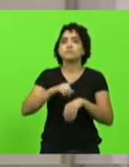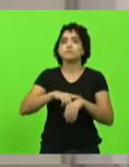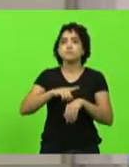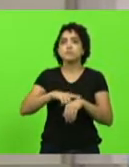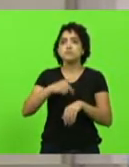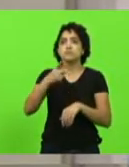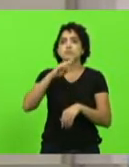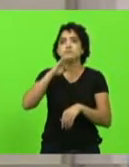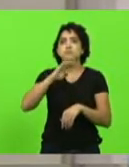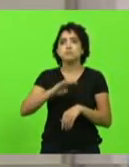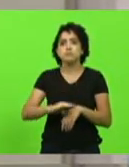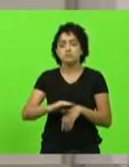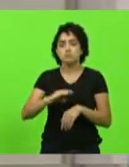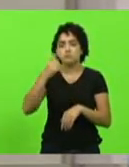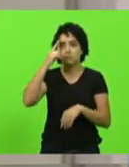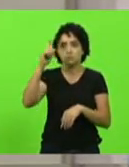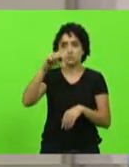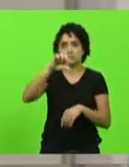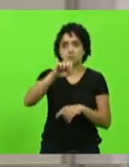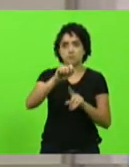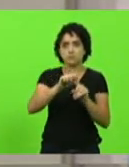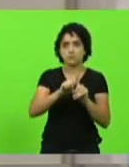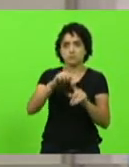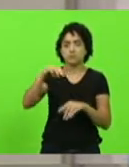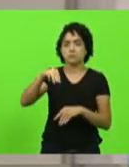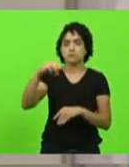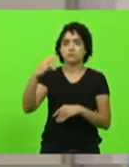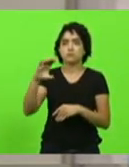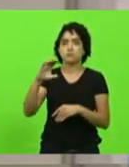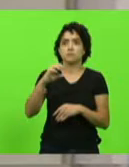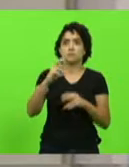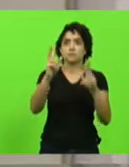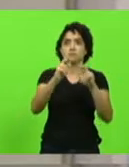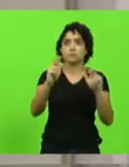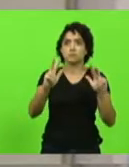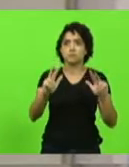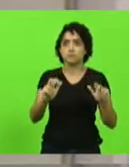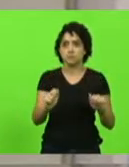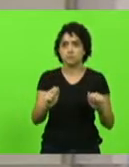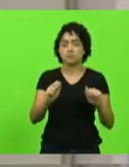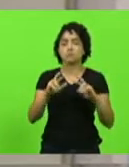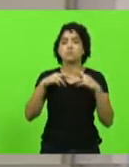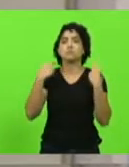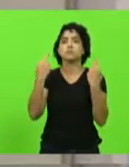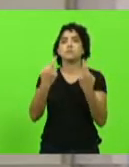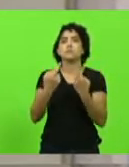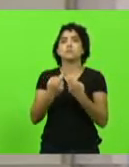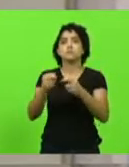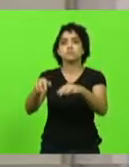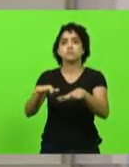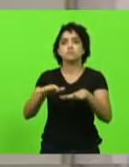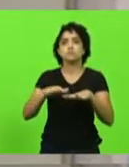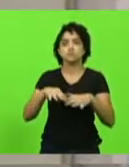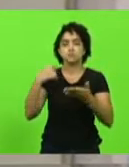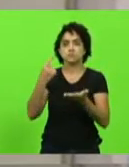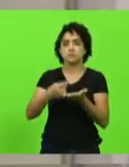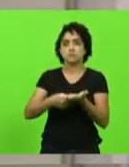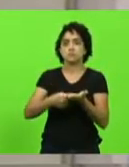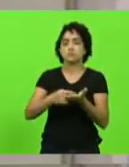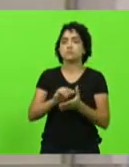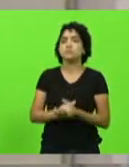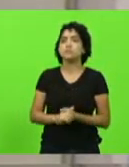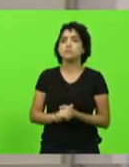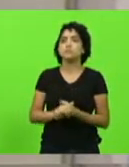9 do mês de março de 2022, nesta cidade de Florianópolis, reuniu-se a Assembleia Legislativa em sessão